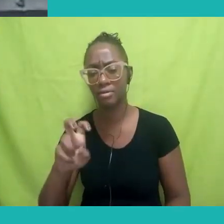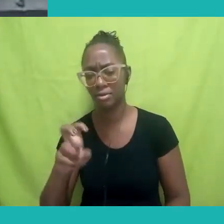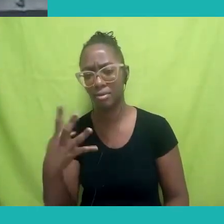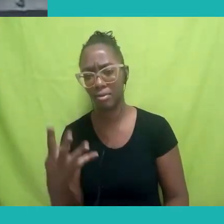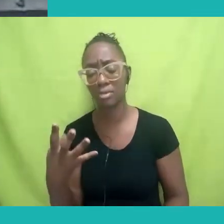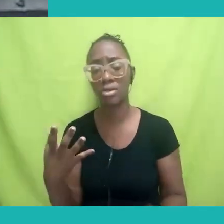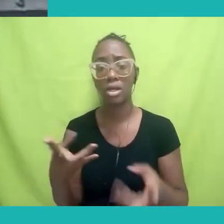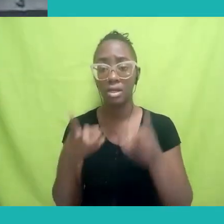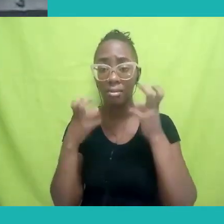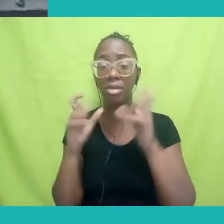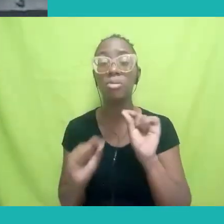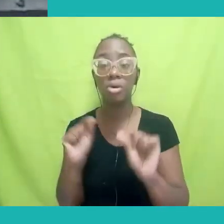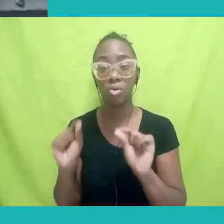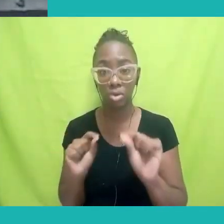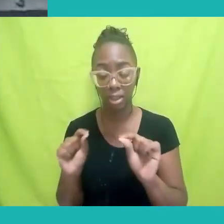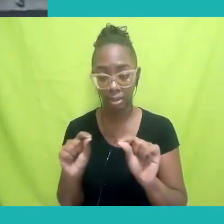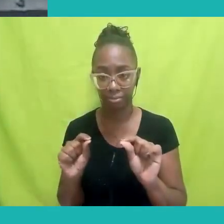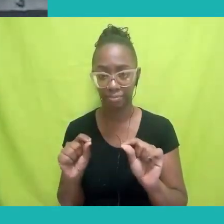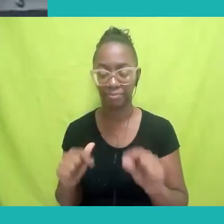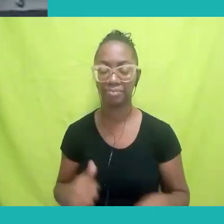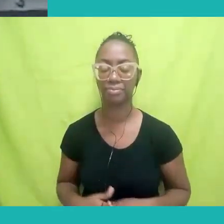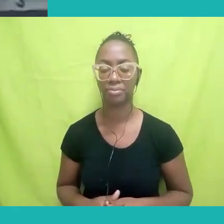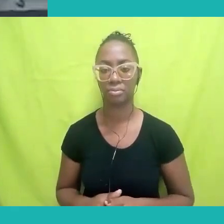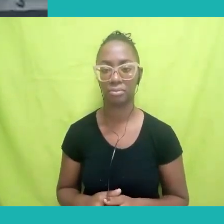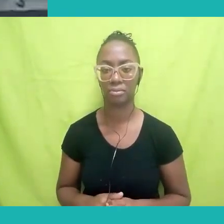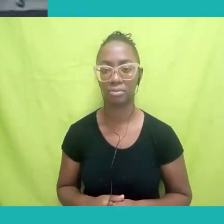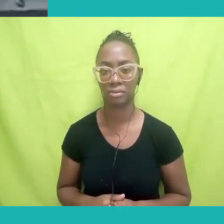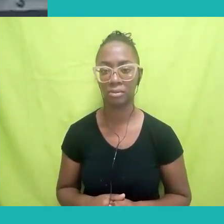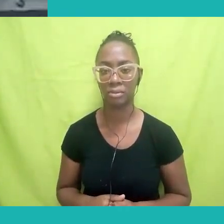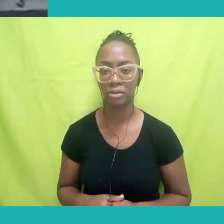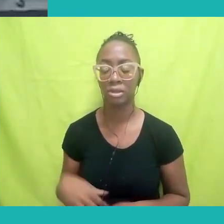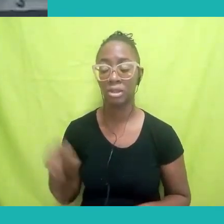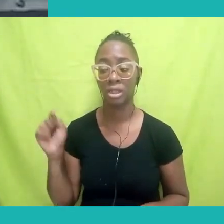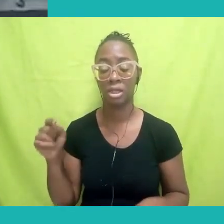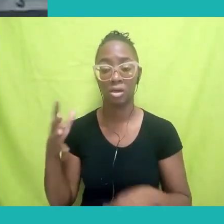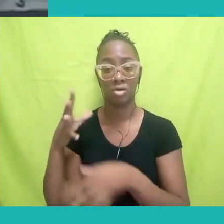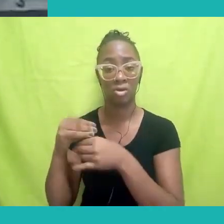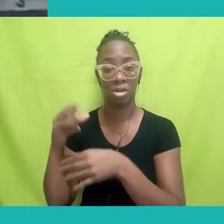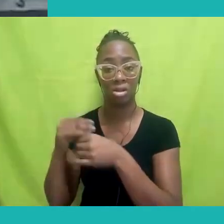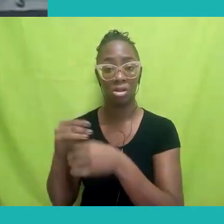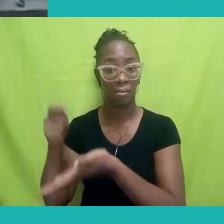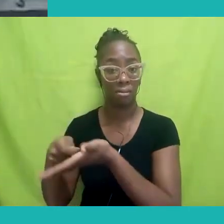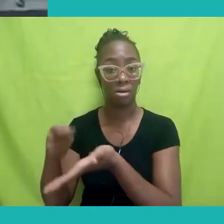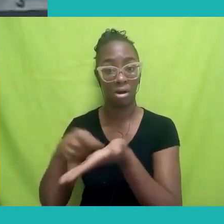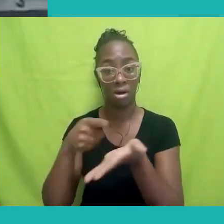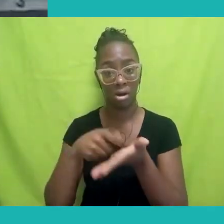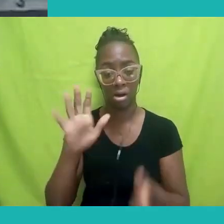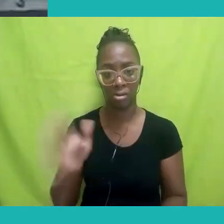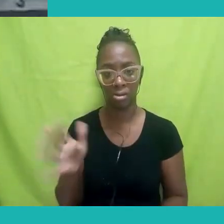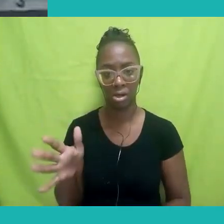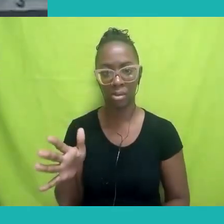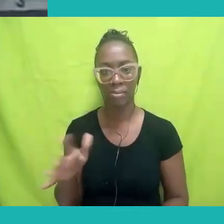verificou é que o aporte das contribuições agora pagas pelos pensionistas, ela corresponde a